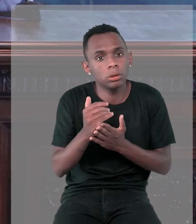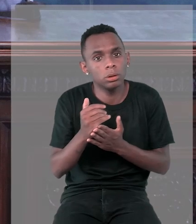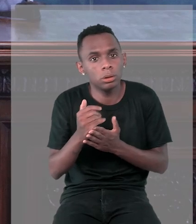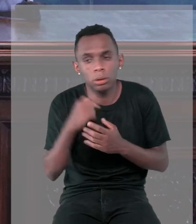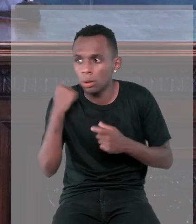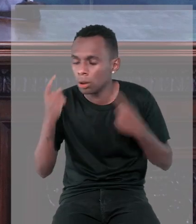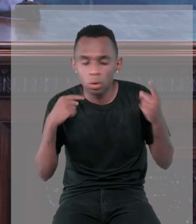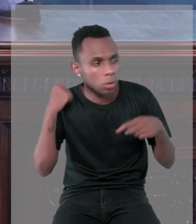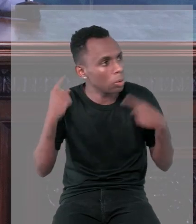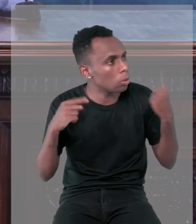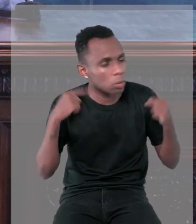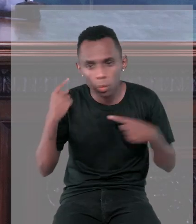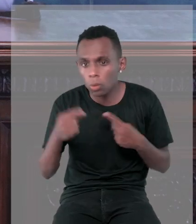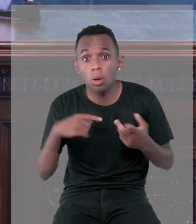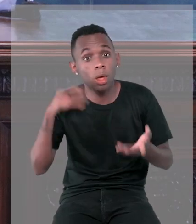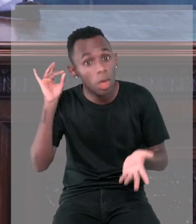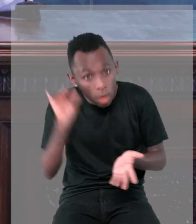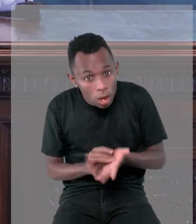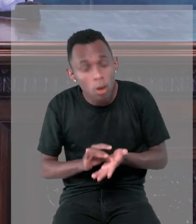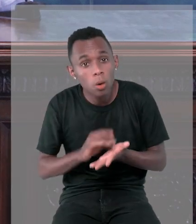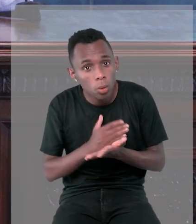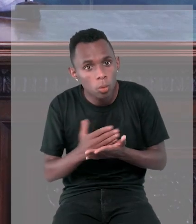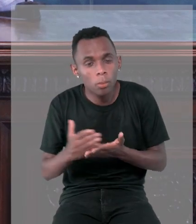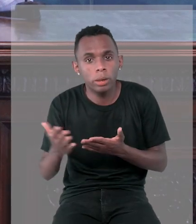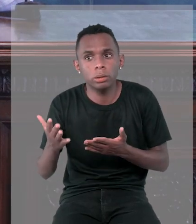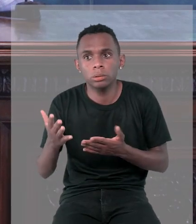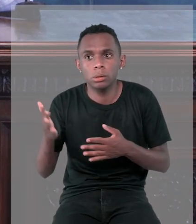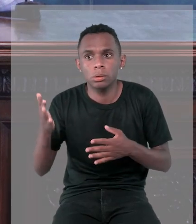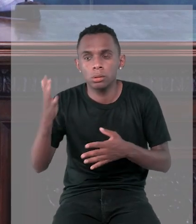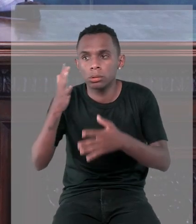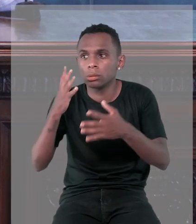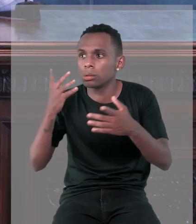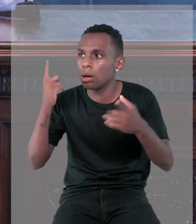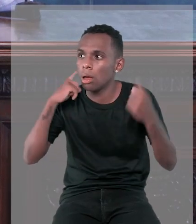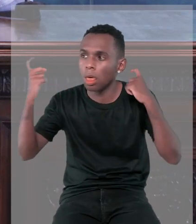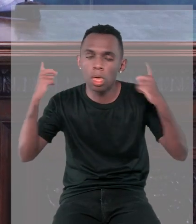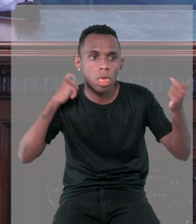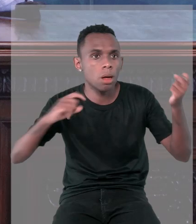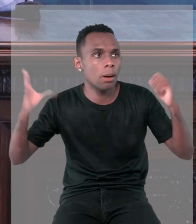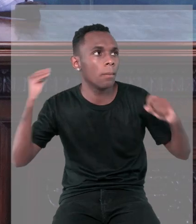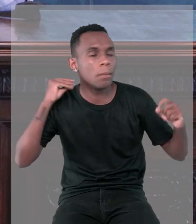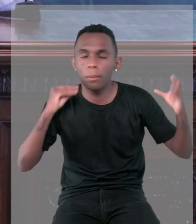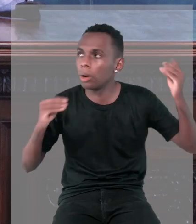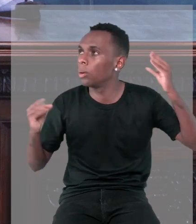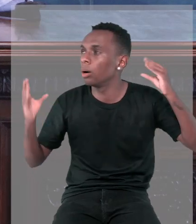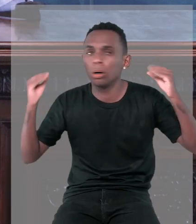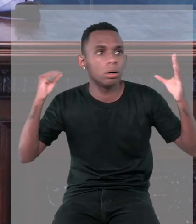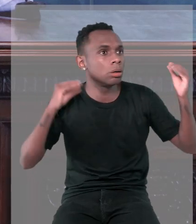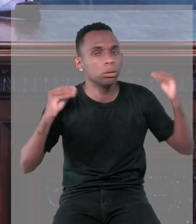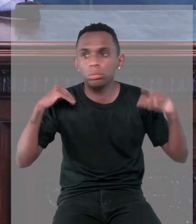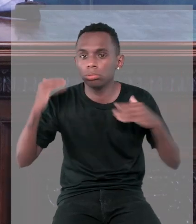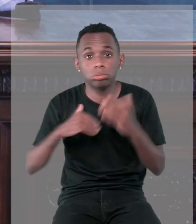naquela loucura até que começa realmente a ouvir vozes, e essas vozes evoluem até que